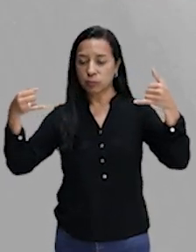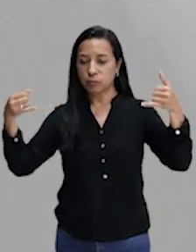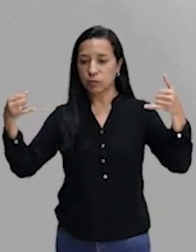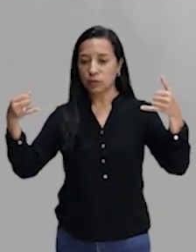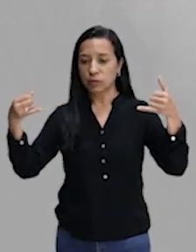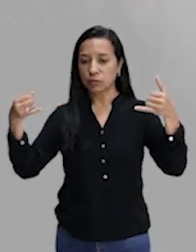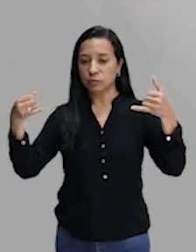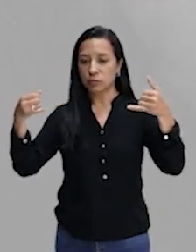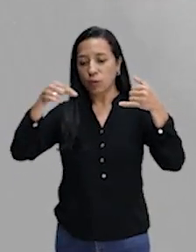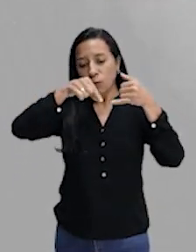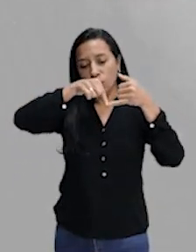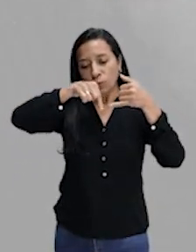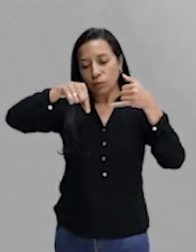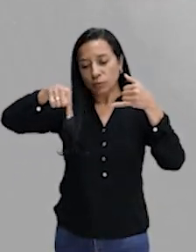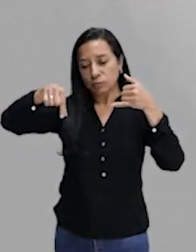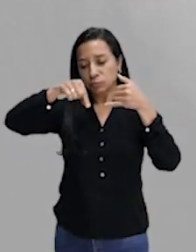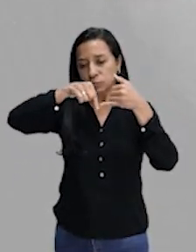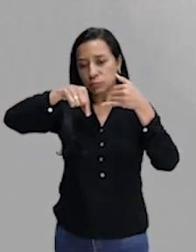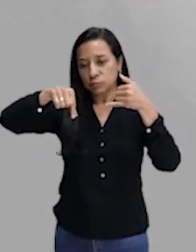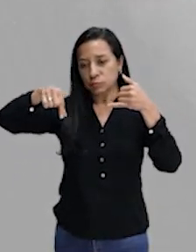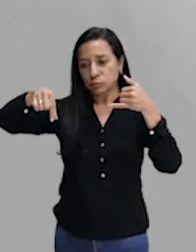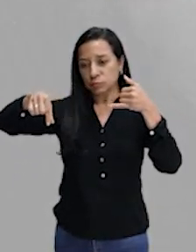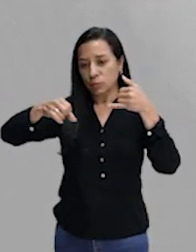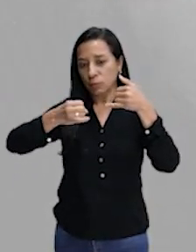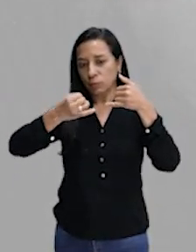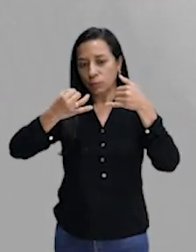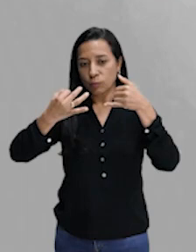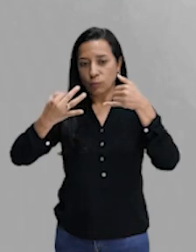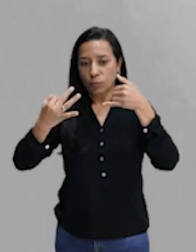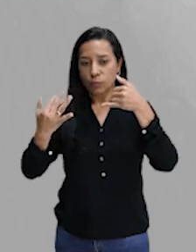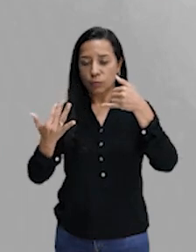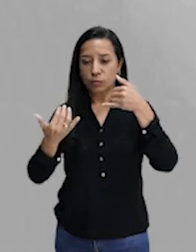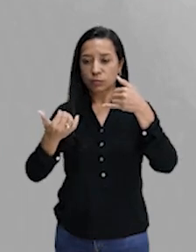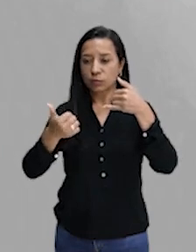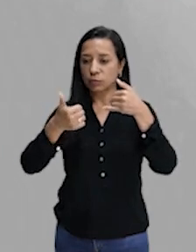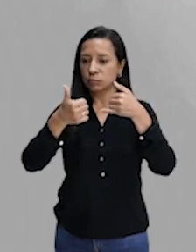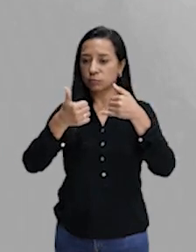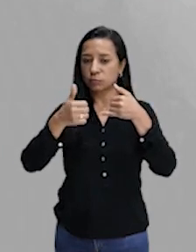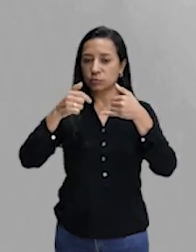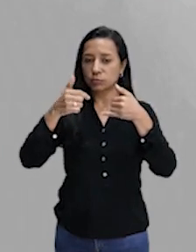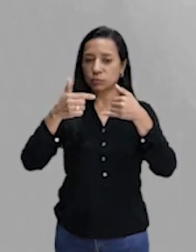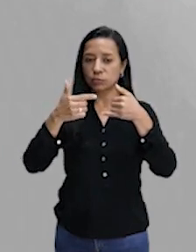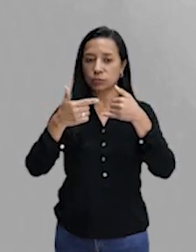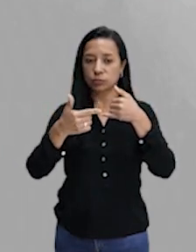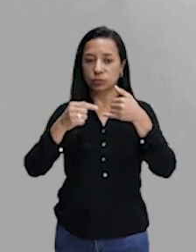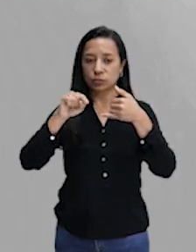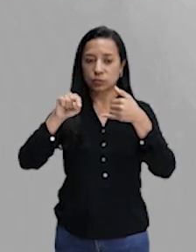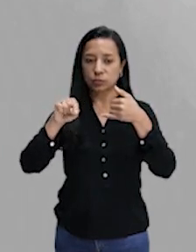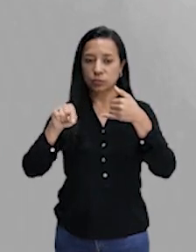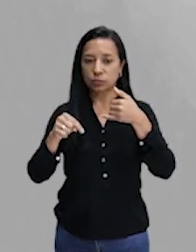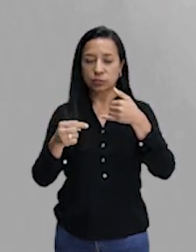vai passar né e não passar uma quantidade que de 12 Colômbia